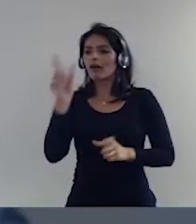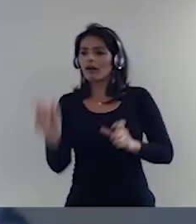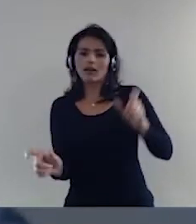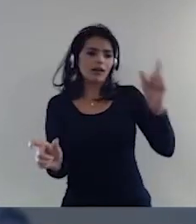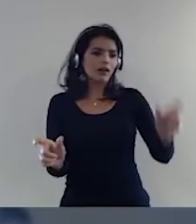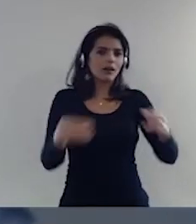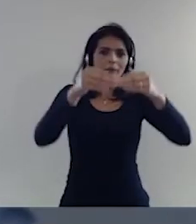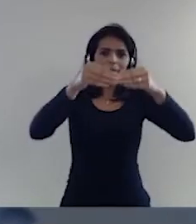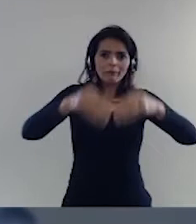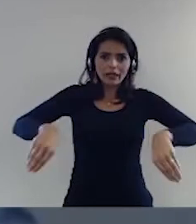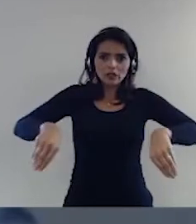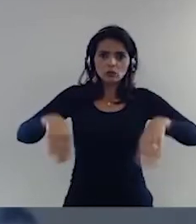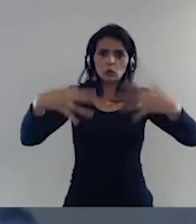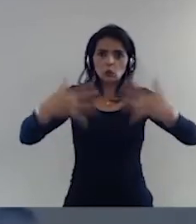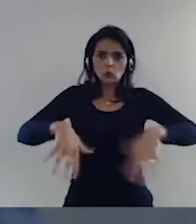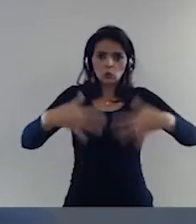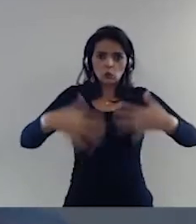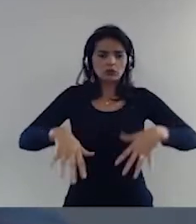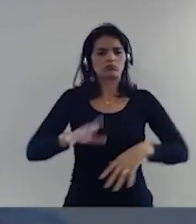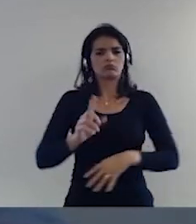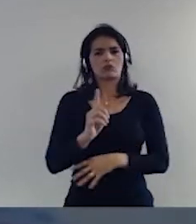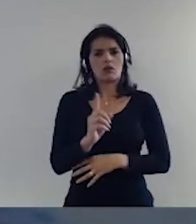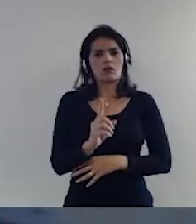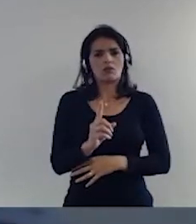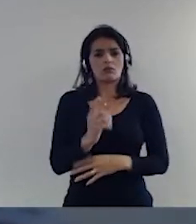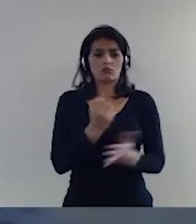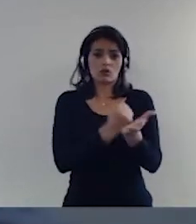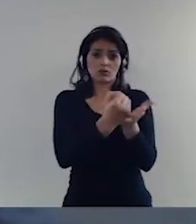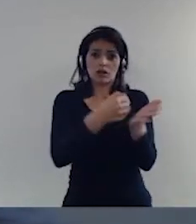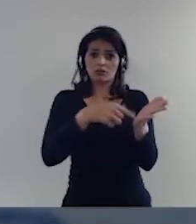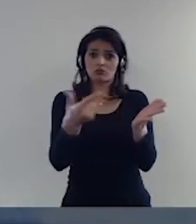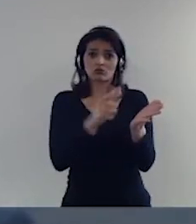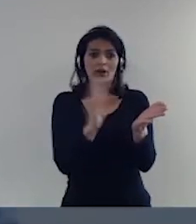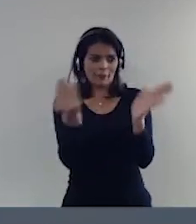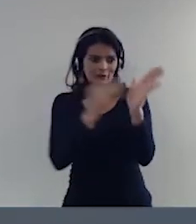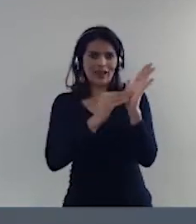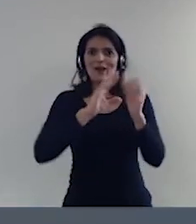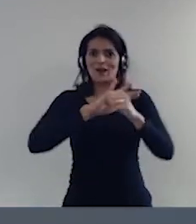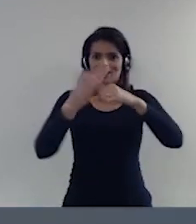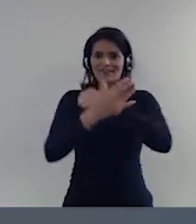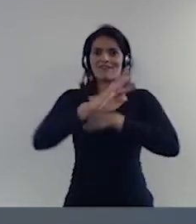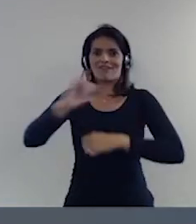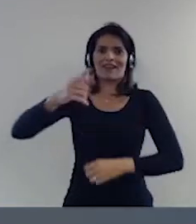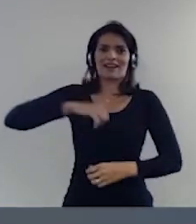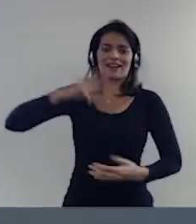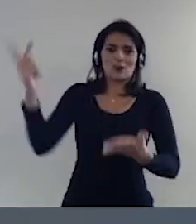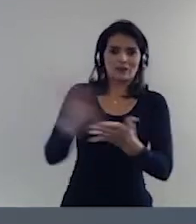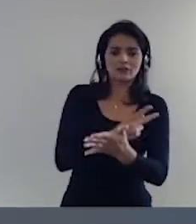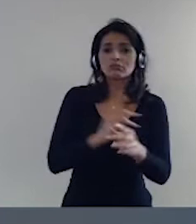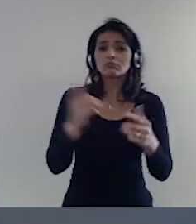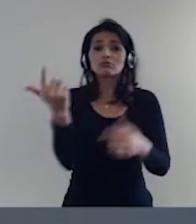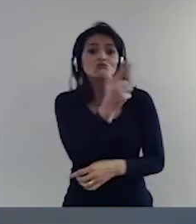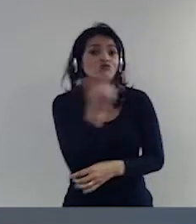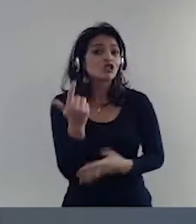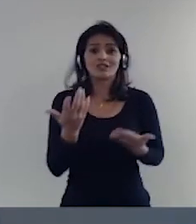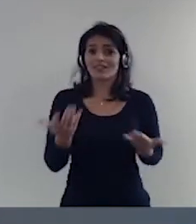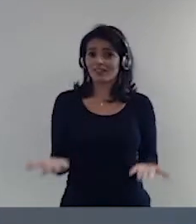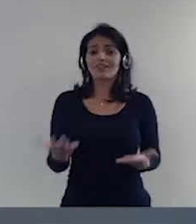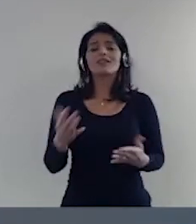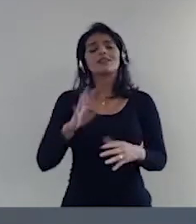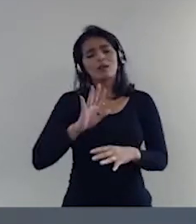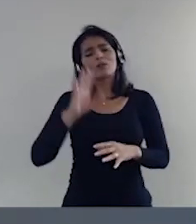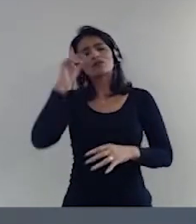tenham previsto algo semelhante no contrato. Portanto, esse é um pressuposto importante, mas no caso concreto que a gente discute aqui,